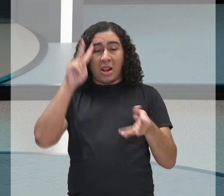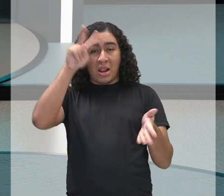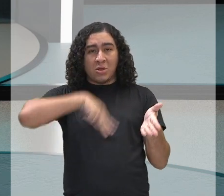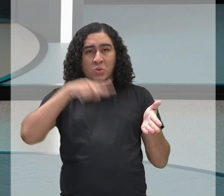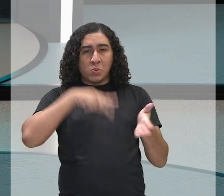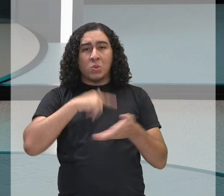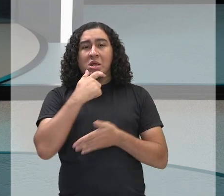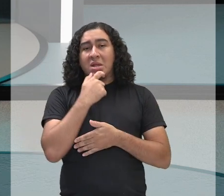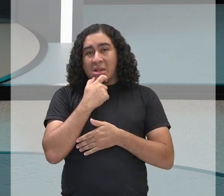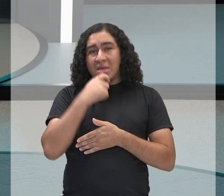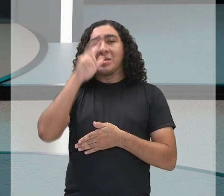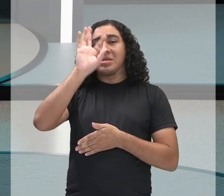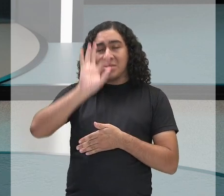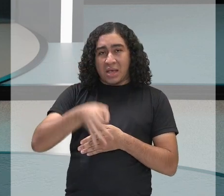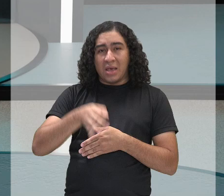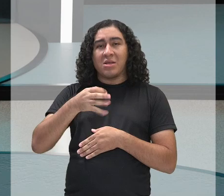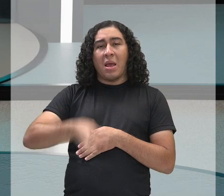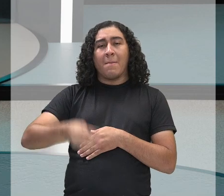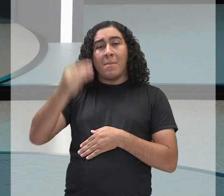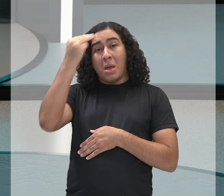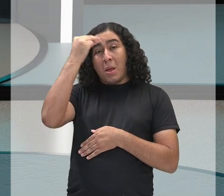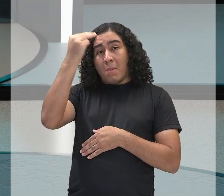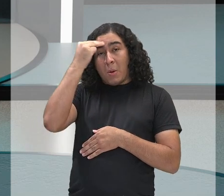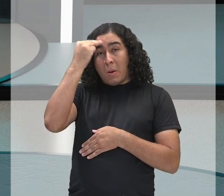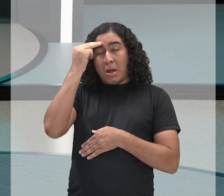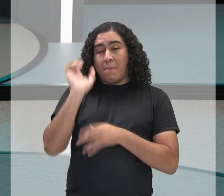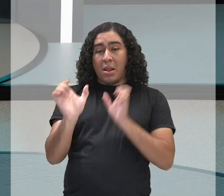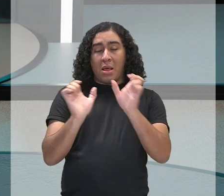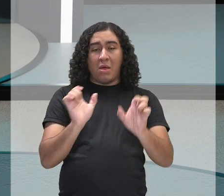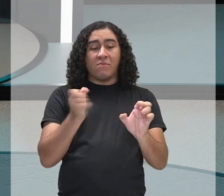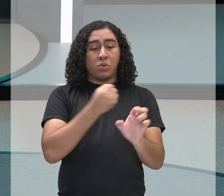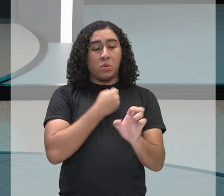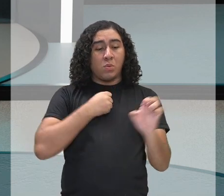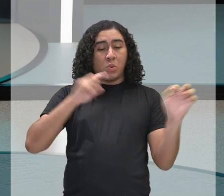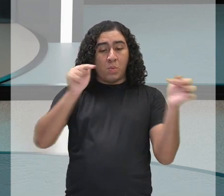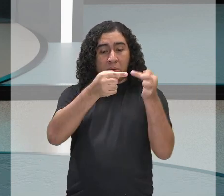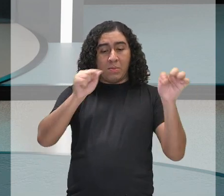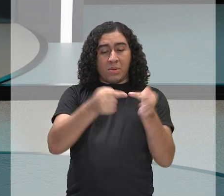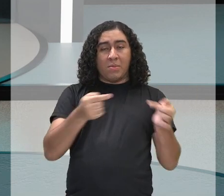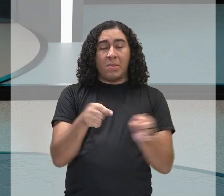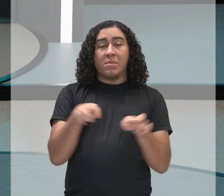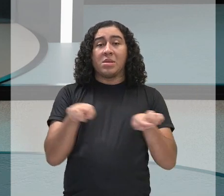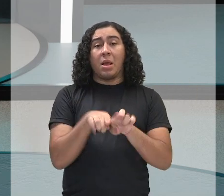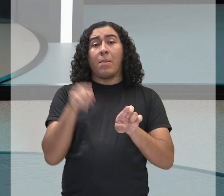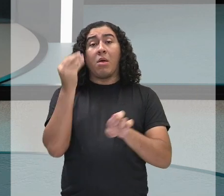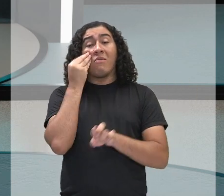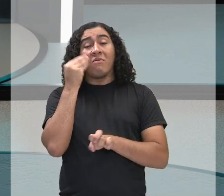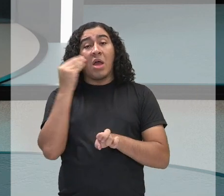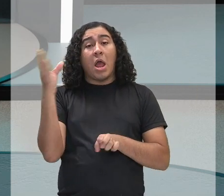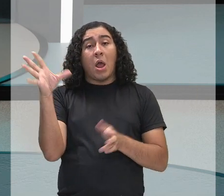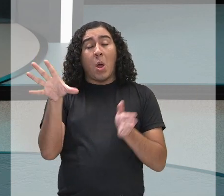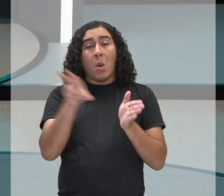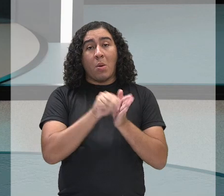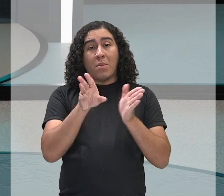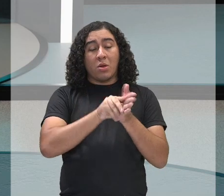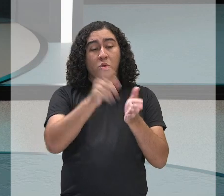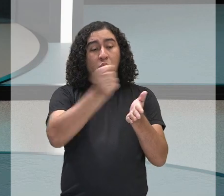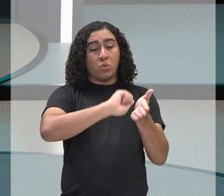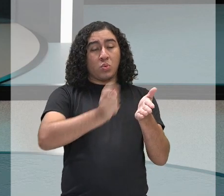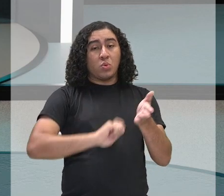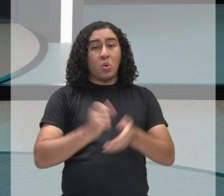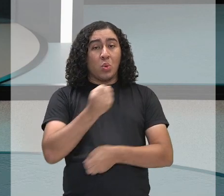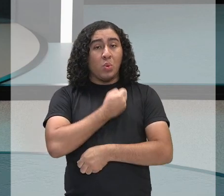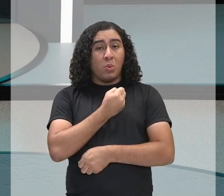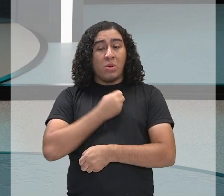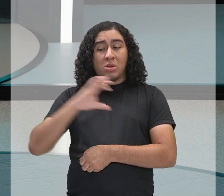vocês aprendendo aí, já memorizando a pronúncia. E uma dica que eu dou, já vão repetindo aí conforme vocês forem ouvindo, tá? Os números são